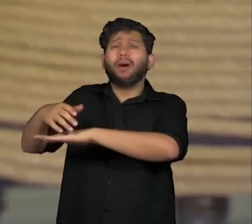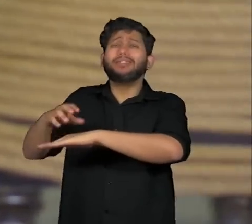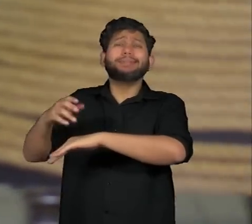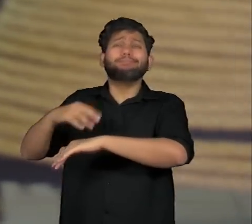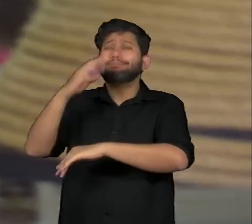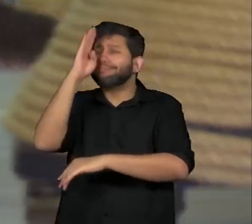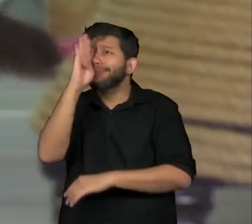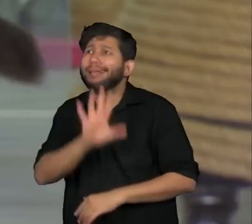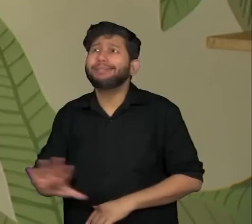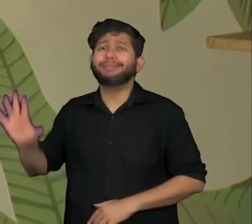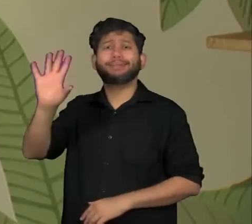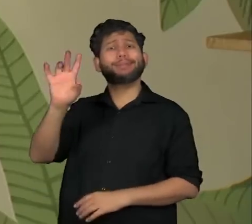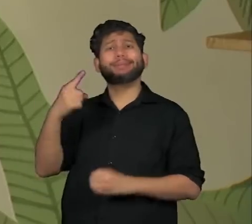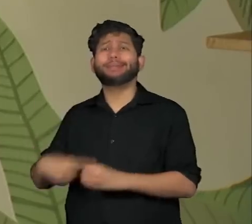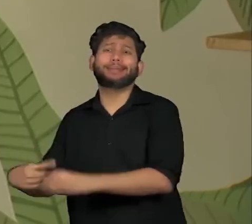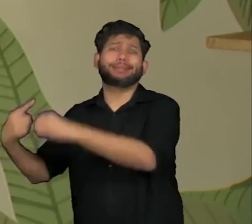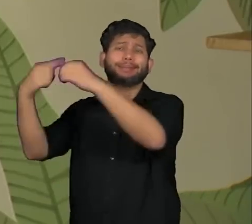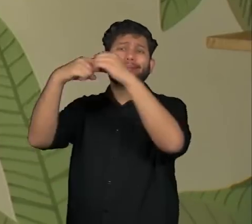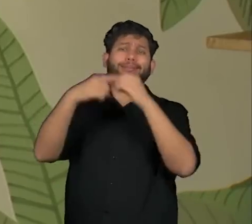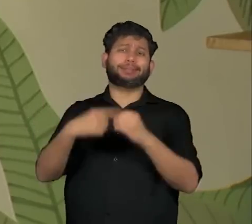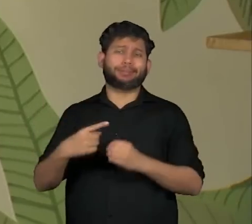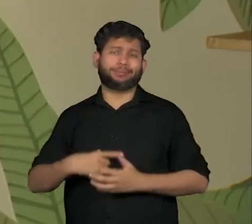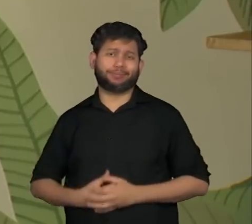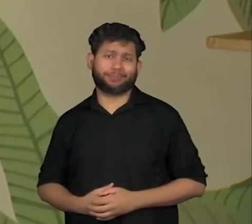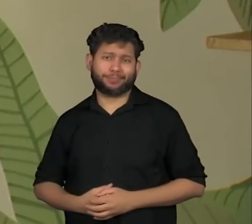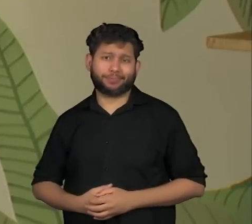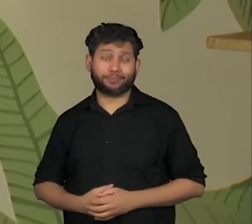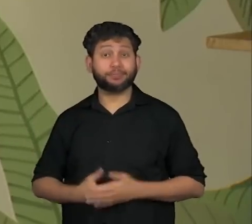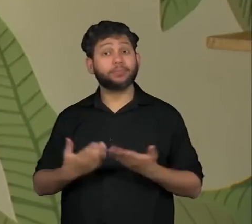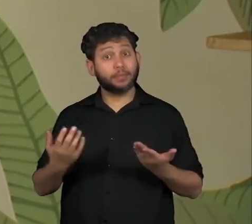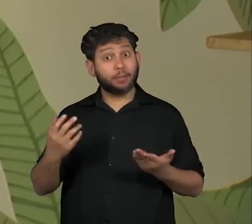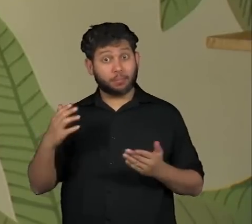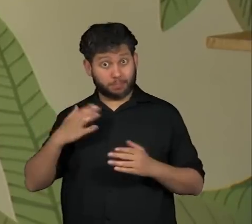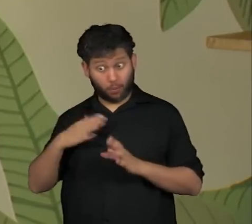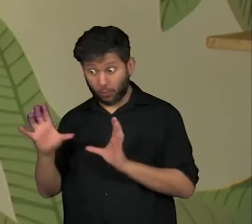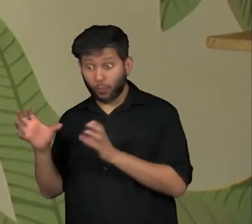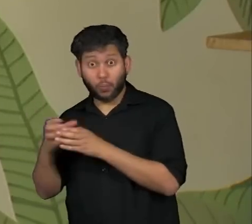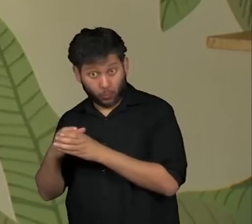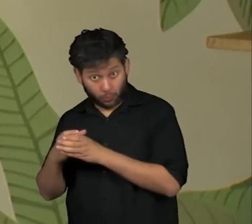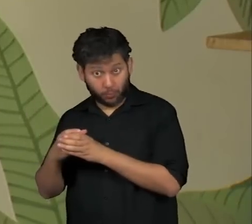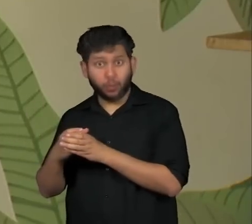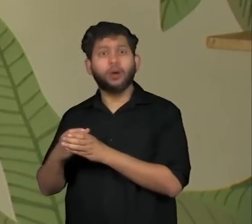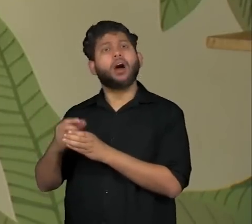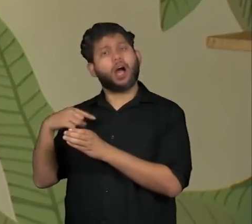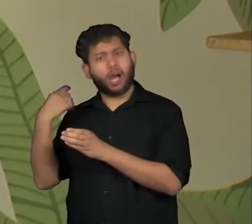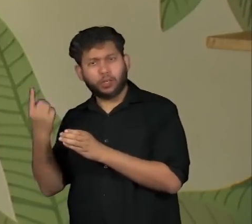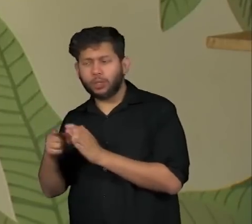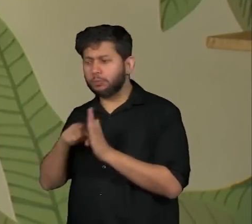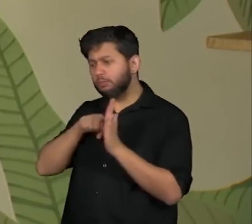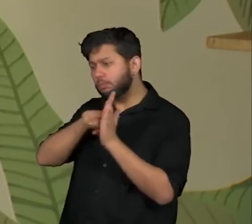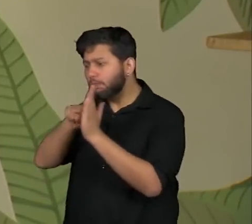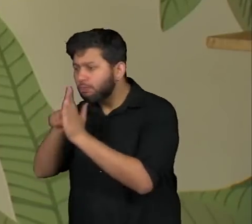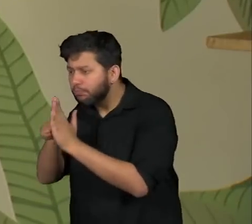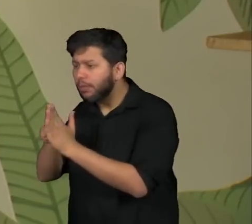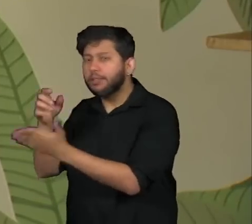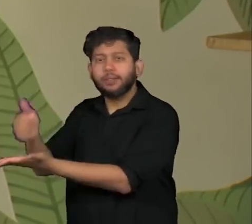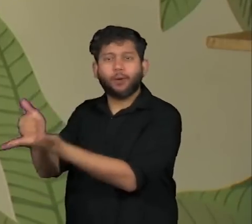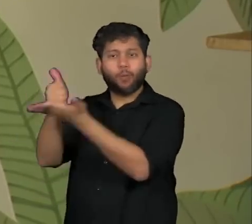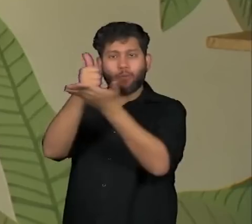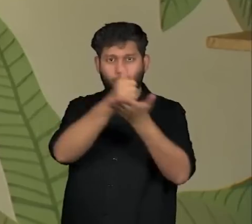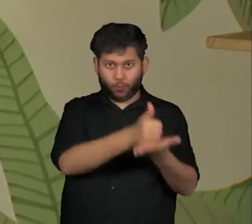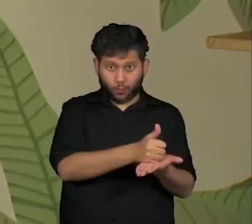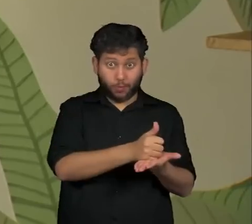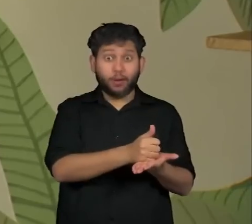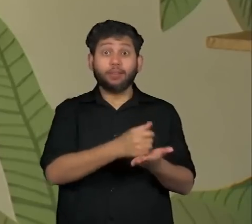o país. Todos os gatos resgatados pela Pro Gato, eles passam por uma consulta veterinária de avaliação para